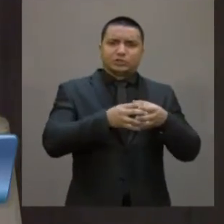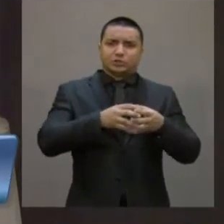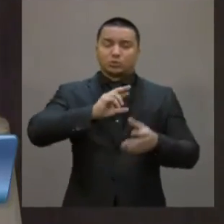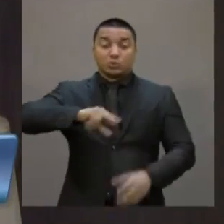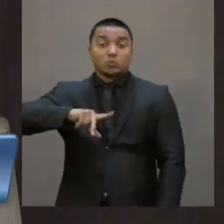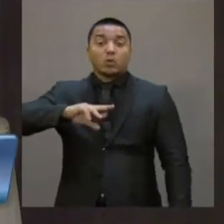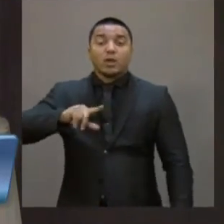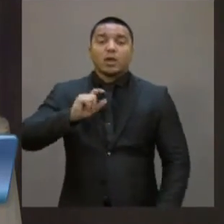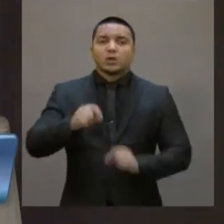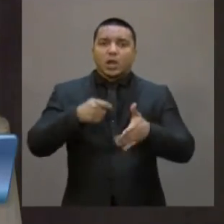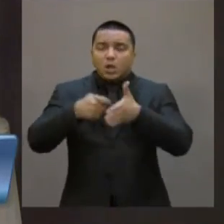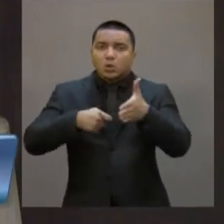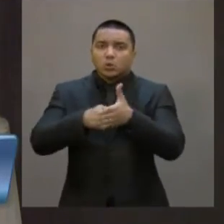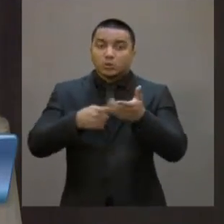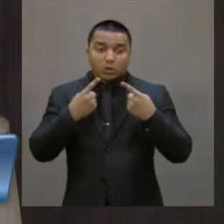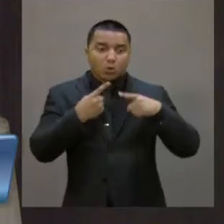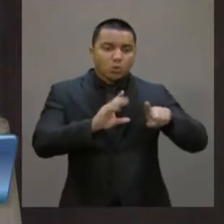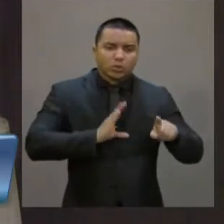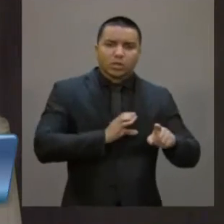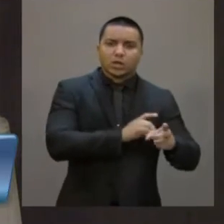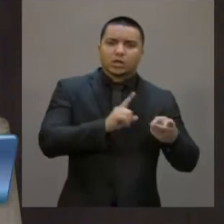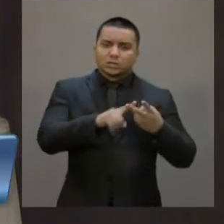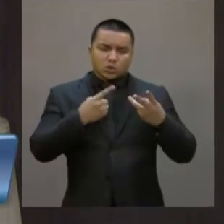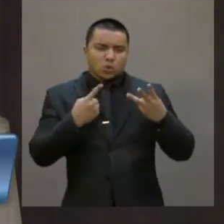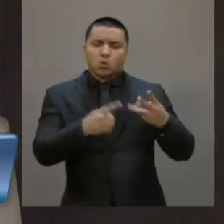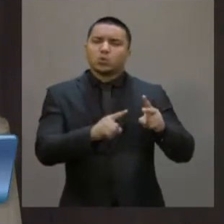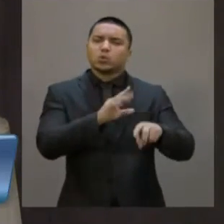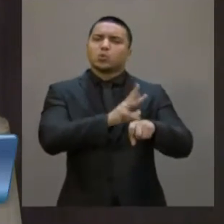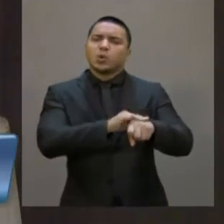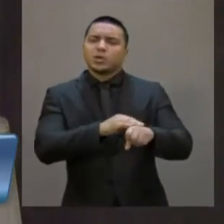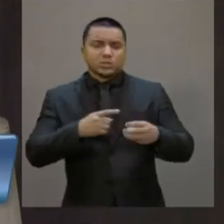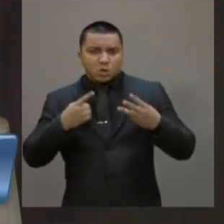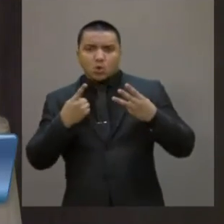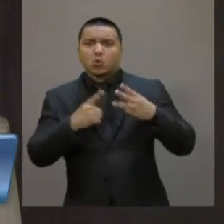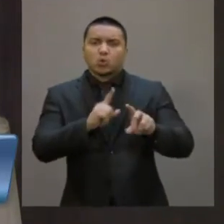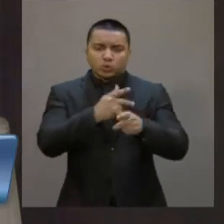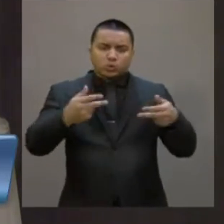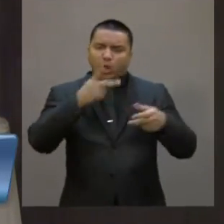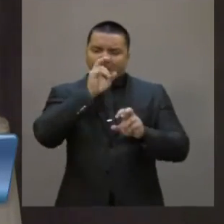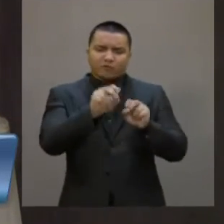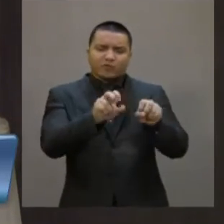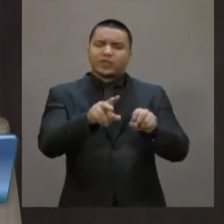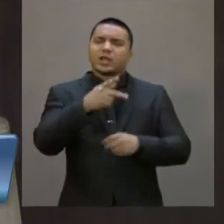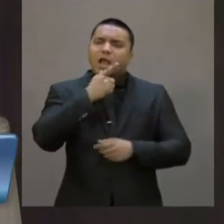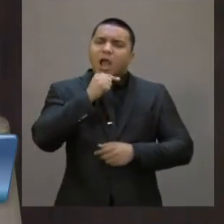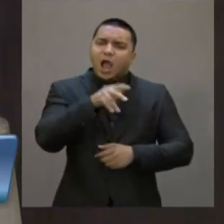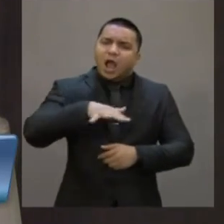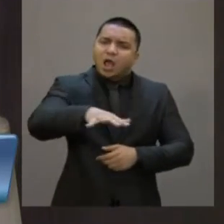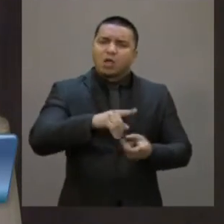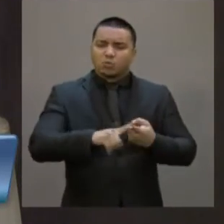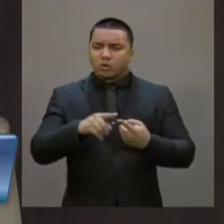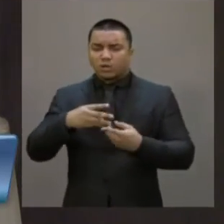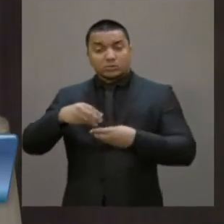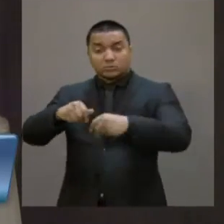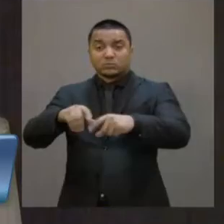uma luta contra o câncer, contra a doença, contra a contaminação da água e a mortandade do